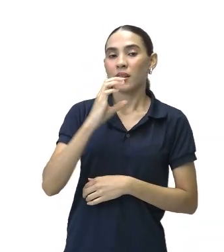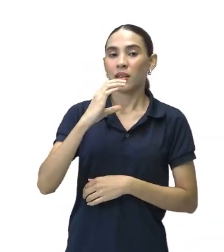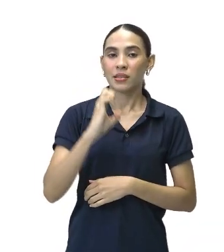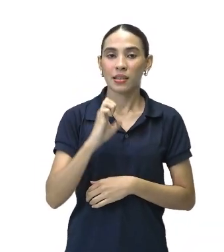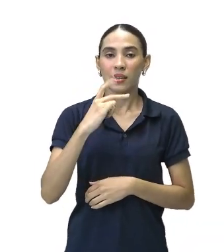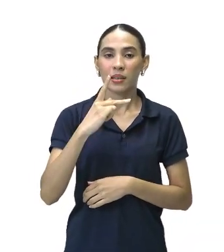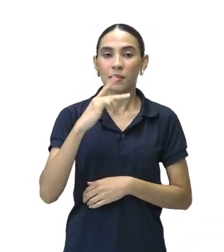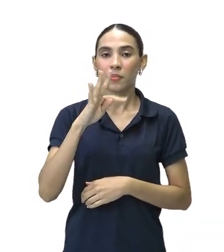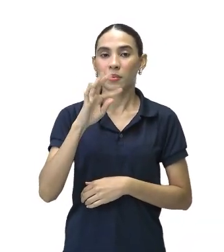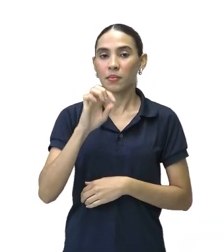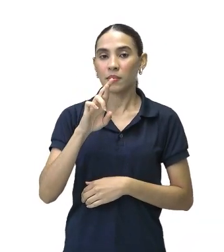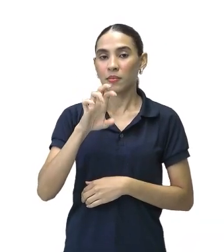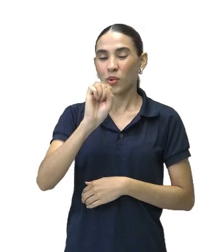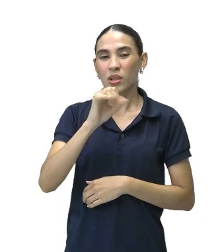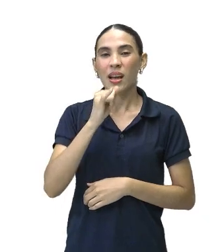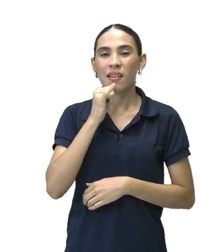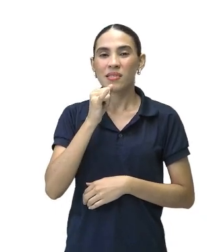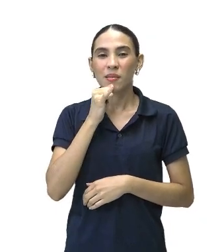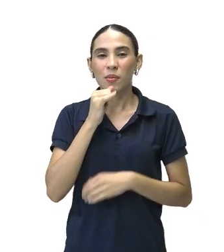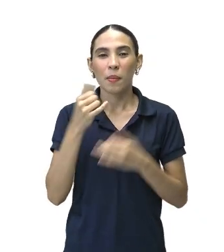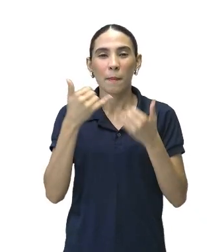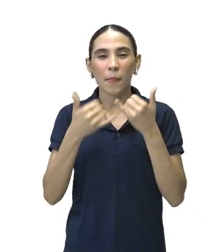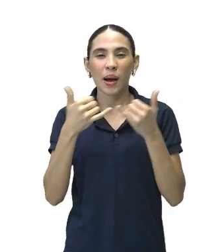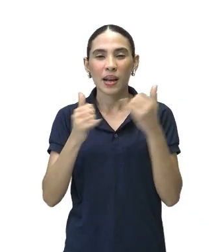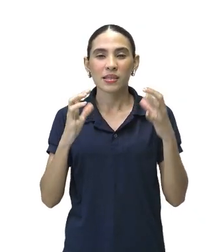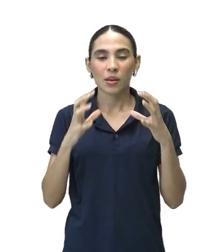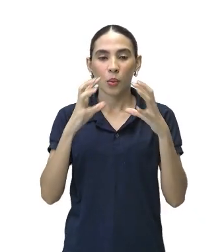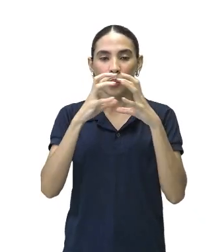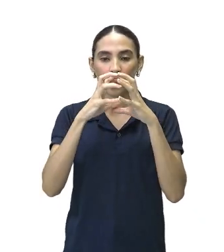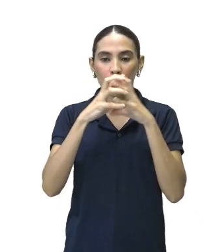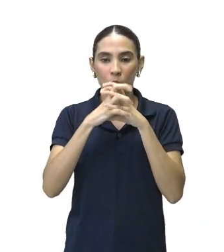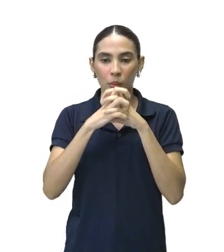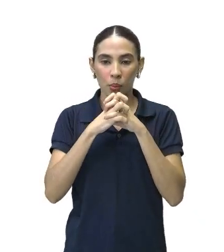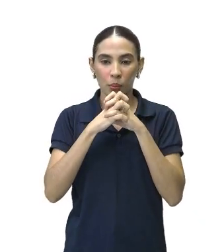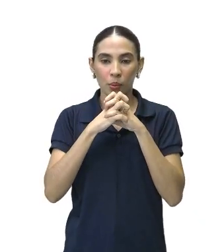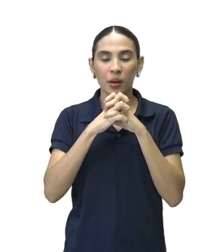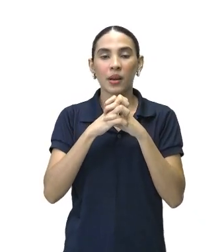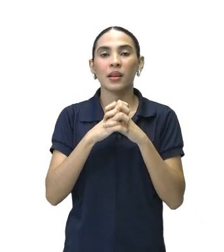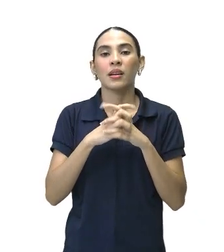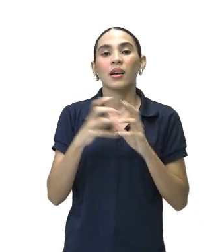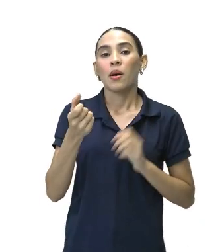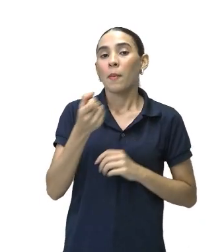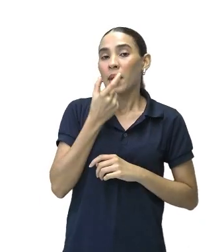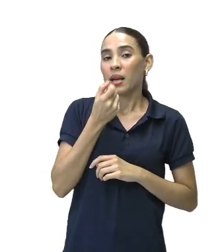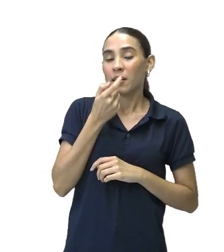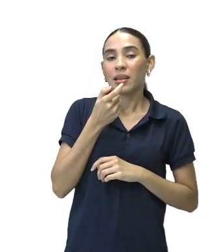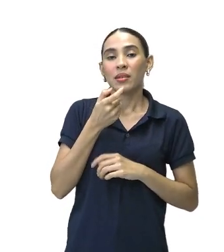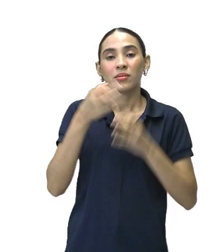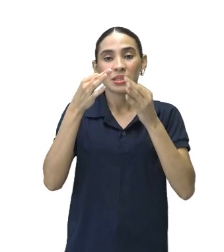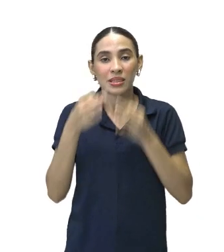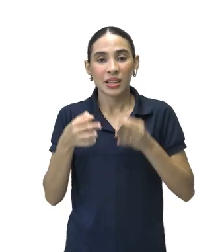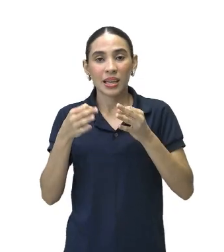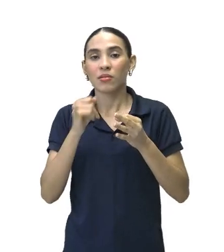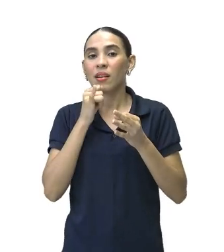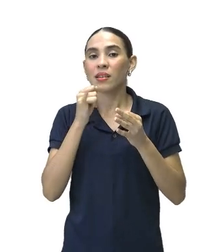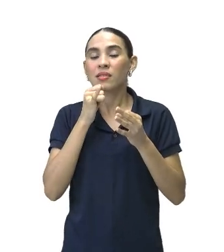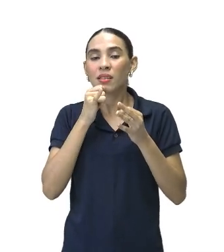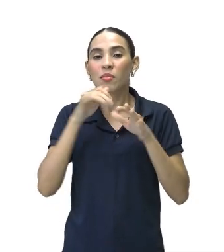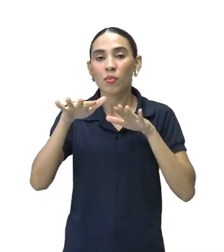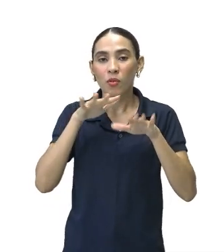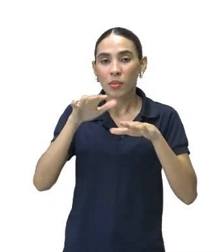como fechaduras. E o medicamento é a chave certa para ativá-los ou